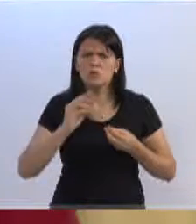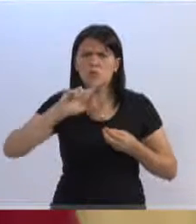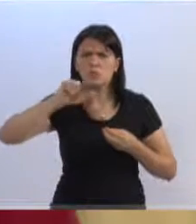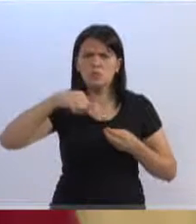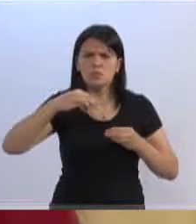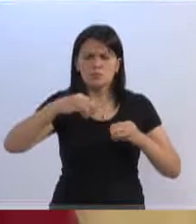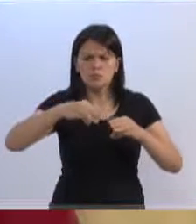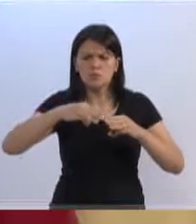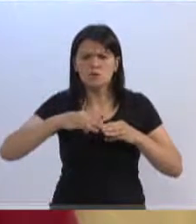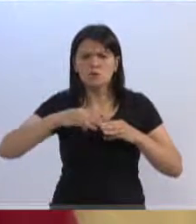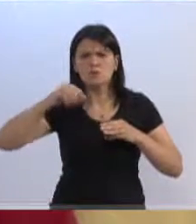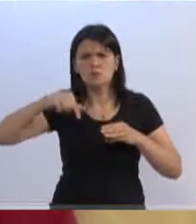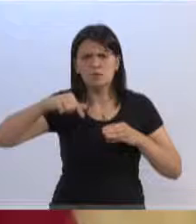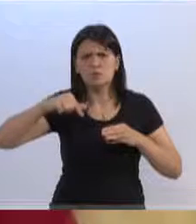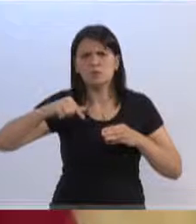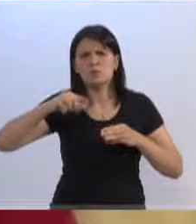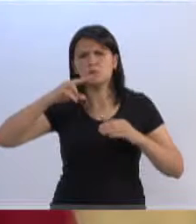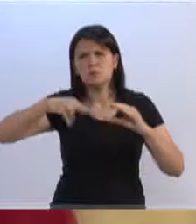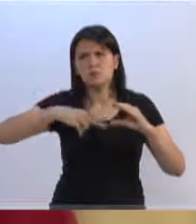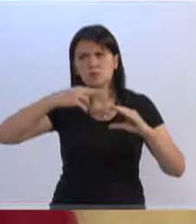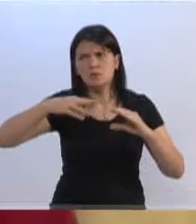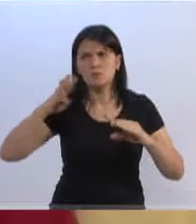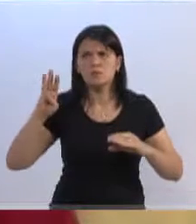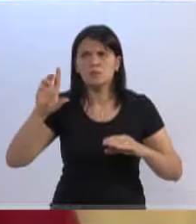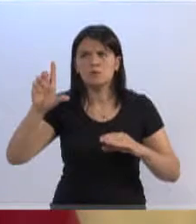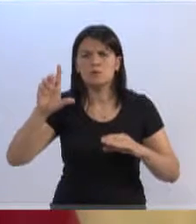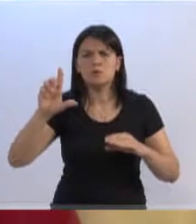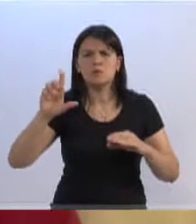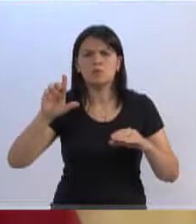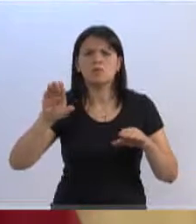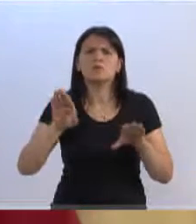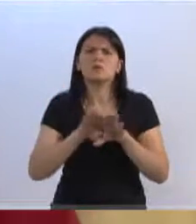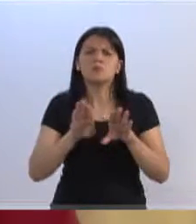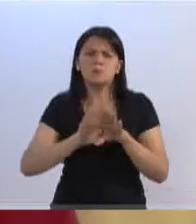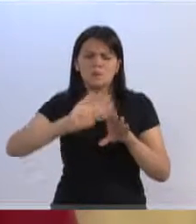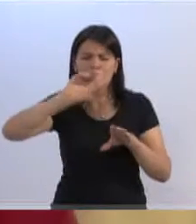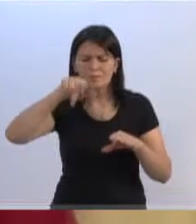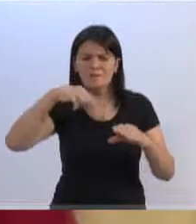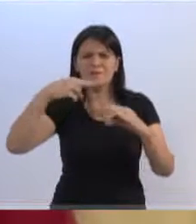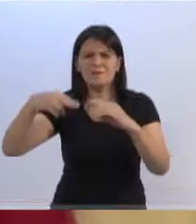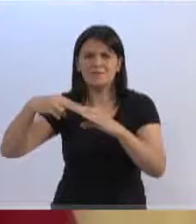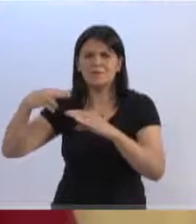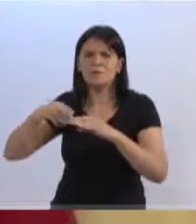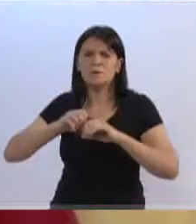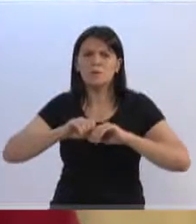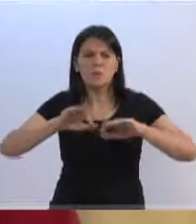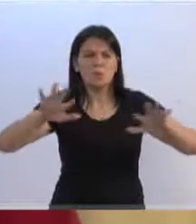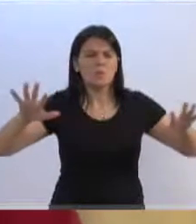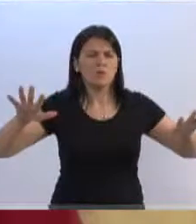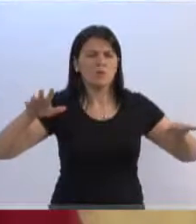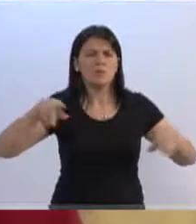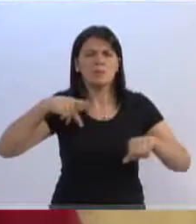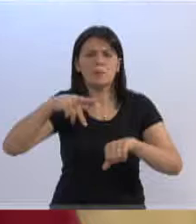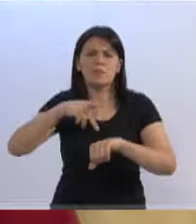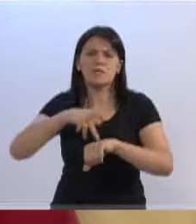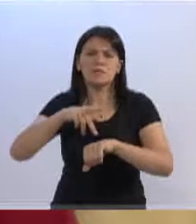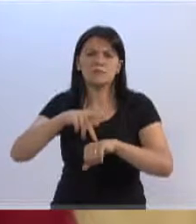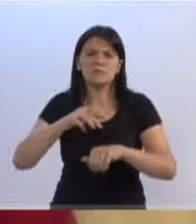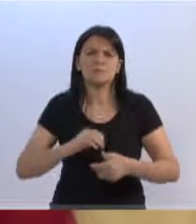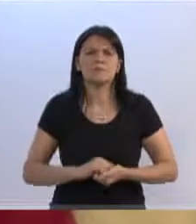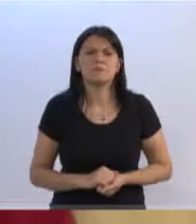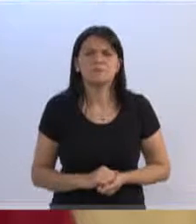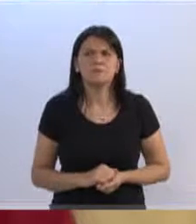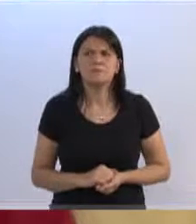repúdios aqui da Câmara Municipal de Blumenau, assim como, certamente, de outras câmaras espalhadas pelo nosso